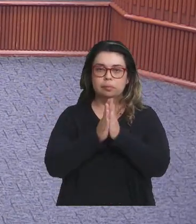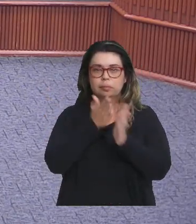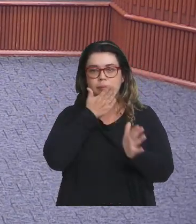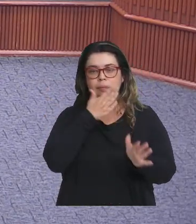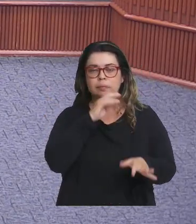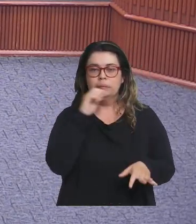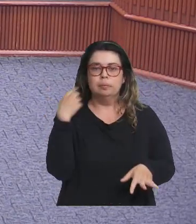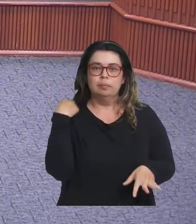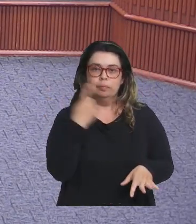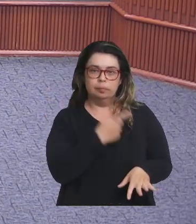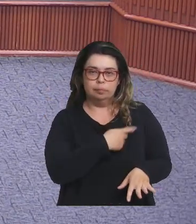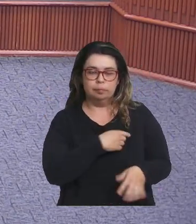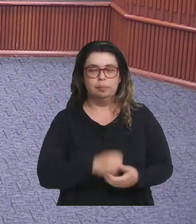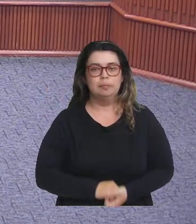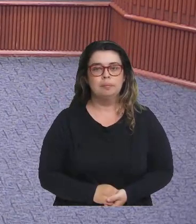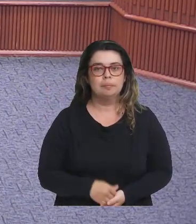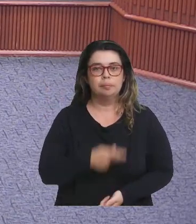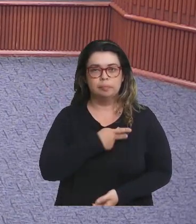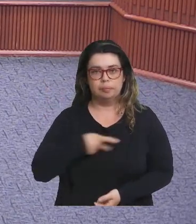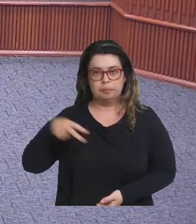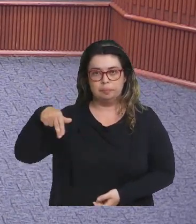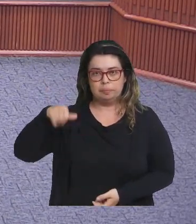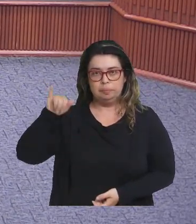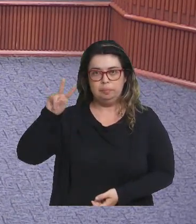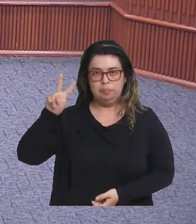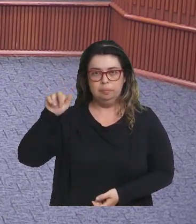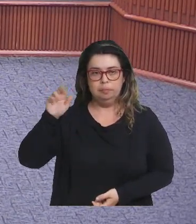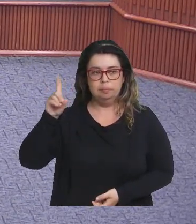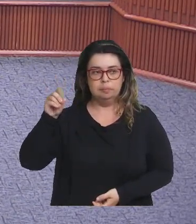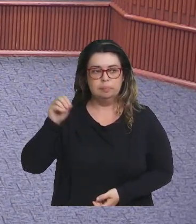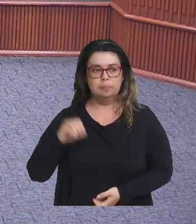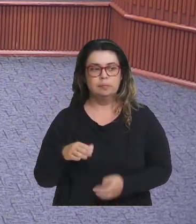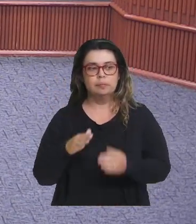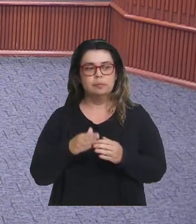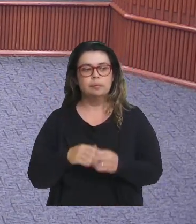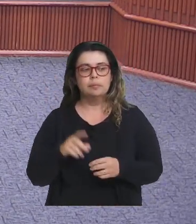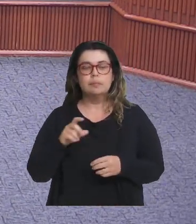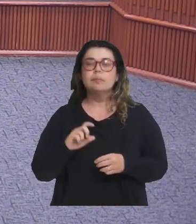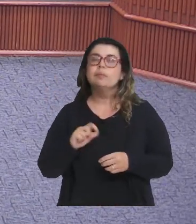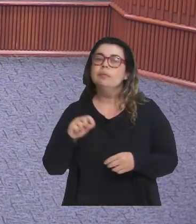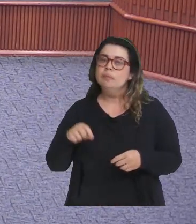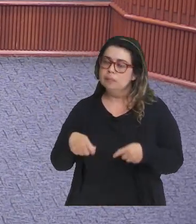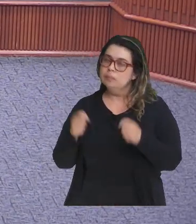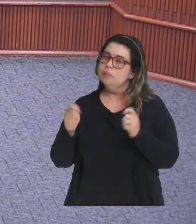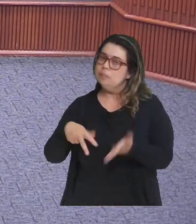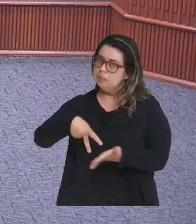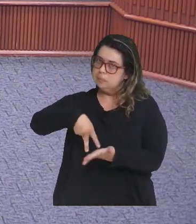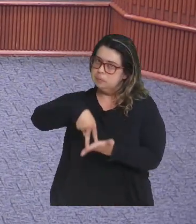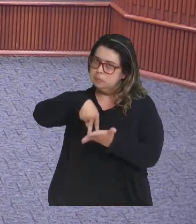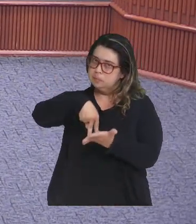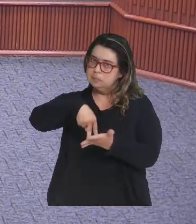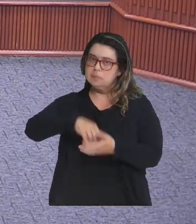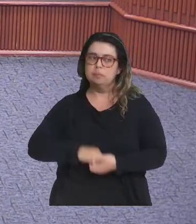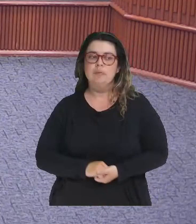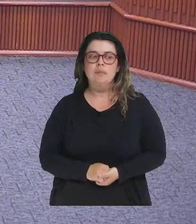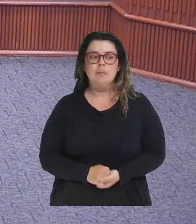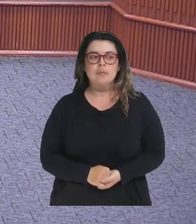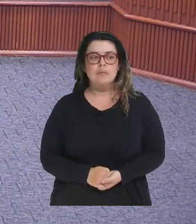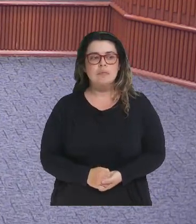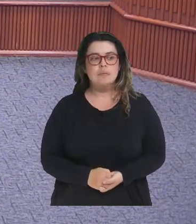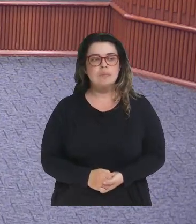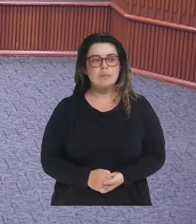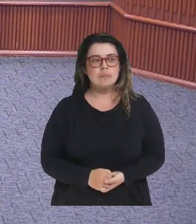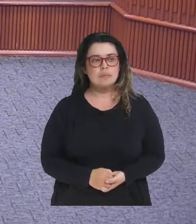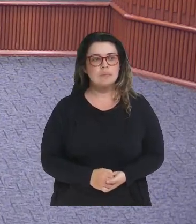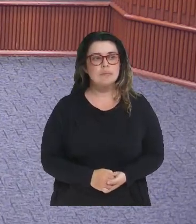Nosso pelo vereador pastor Nivaldo da Pedalada. Eu solicito àqueles que puderem que fiquem em pé, por gentileza. Pela ordem,